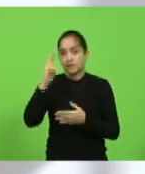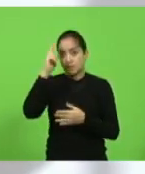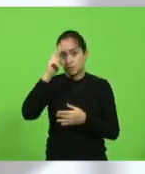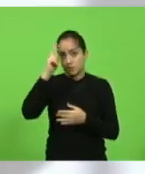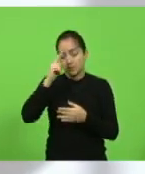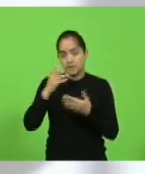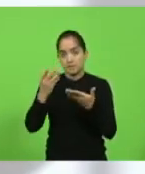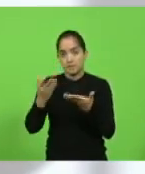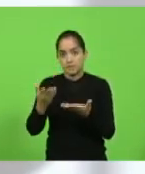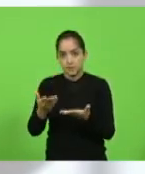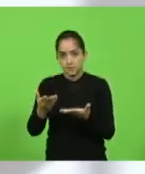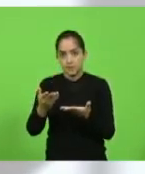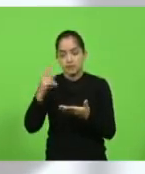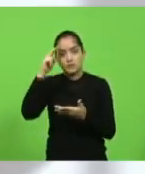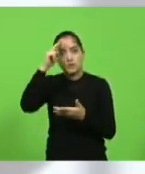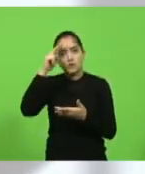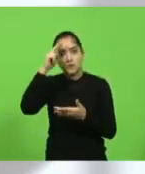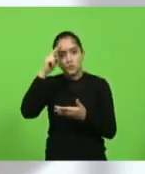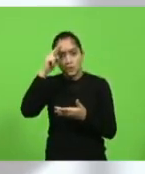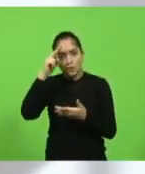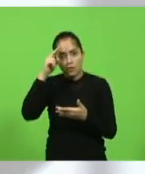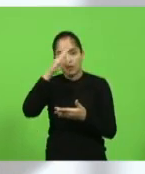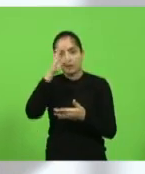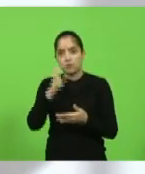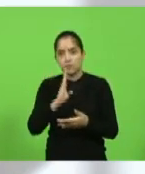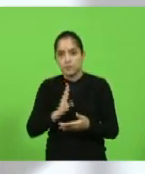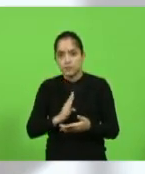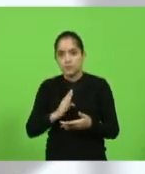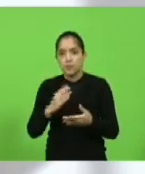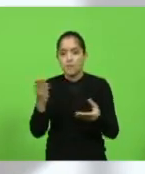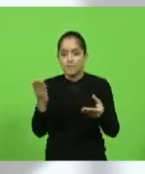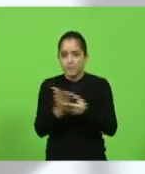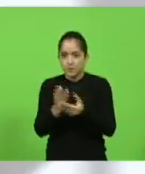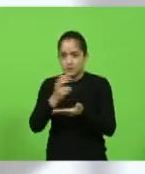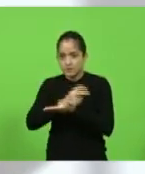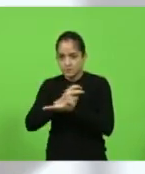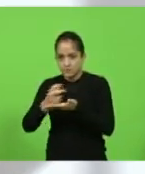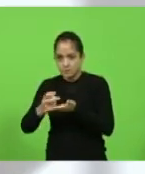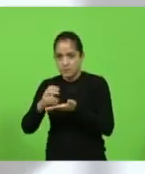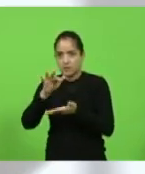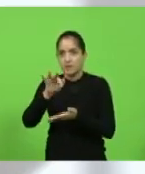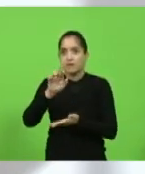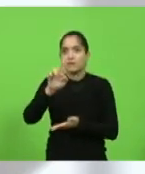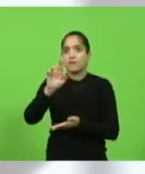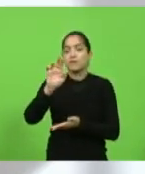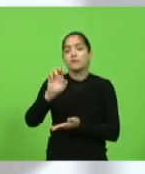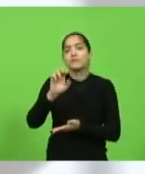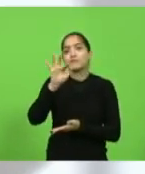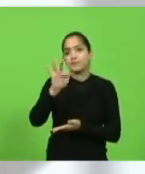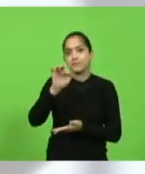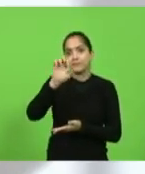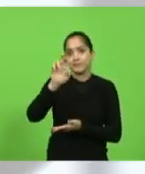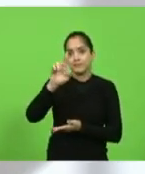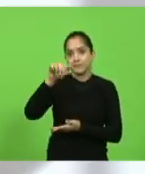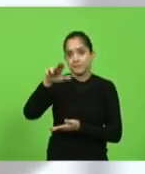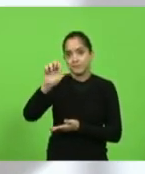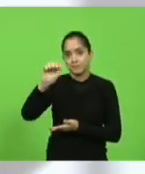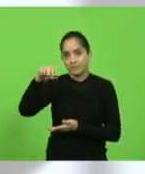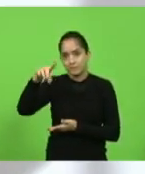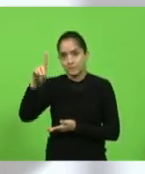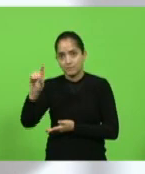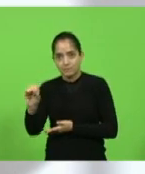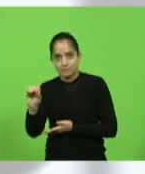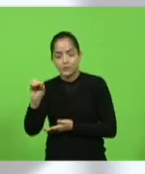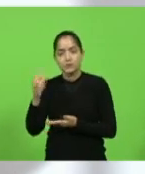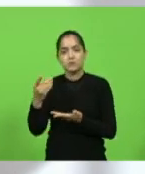é da história recente do Brasil o processo de impeachment do presidente Fernando Collor de Mello. Esse, por obra do